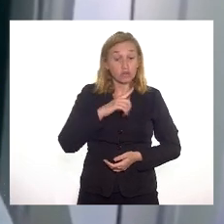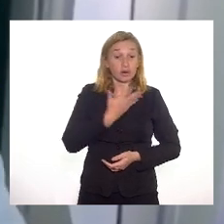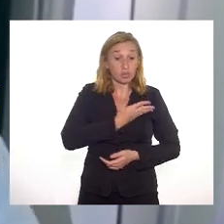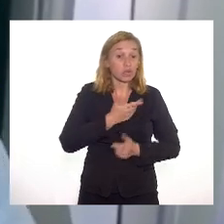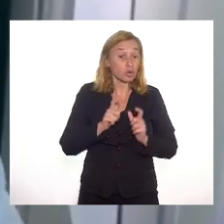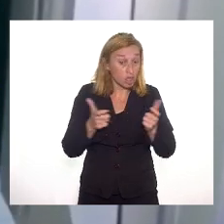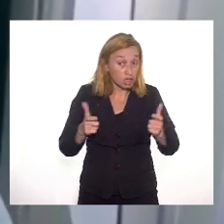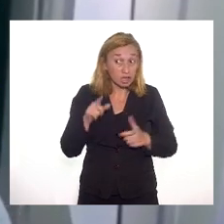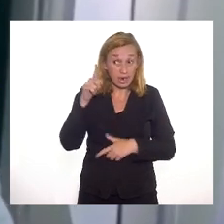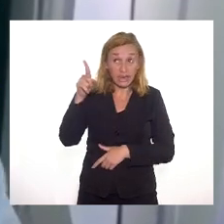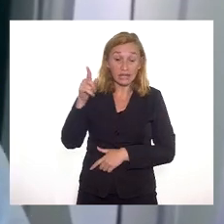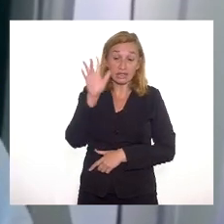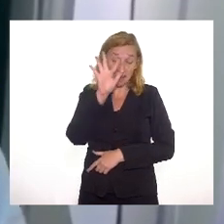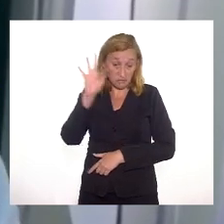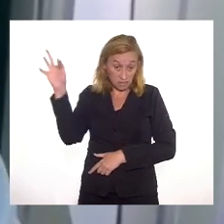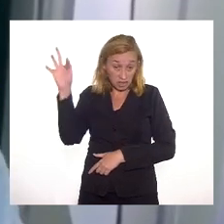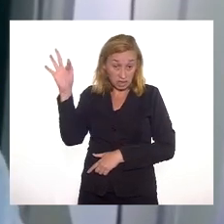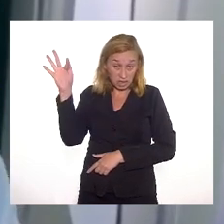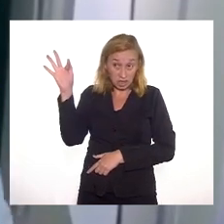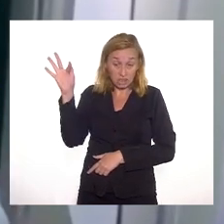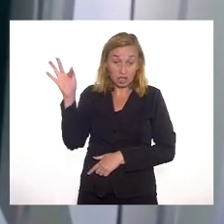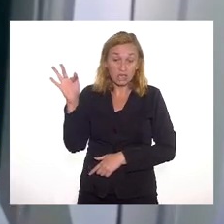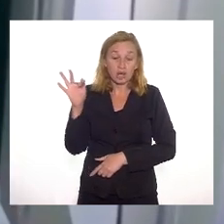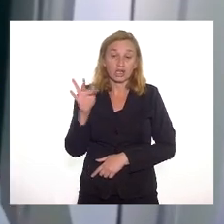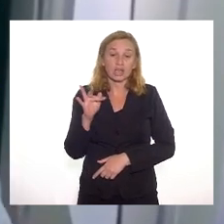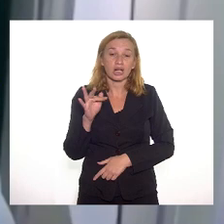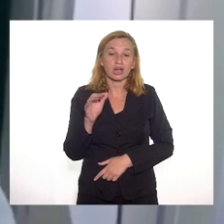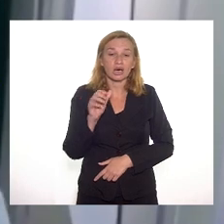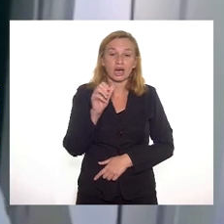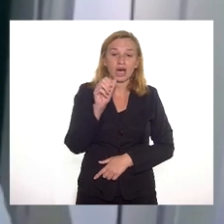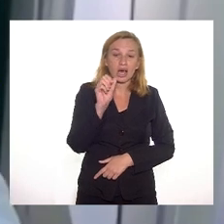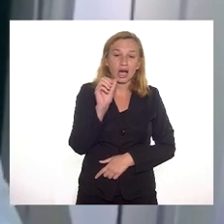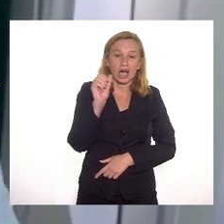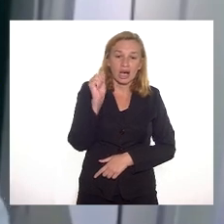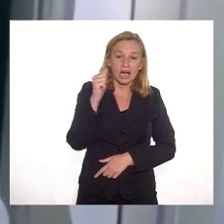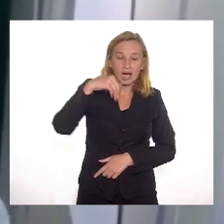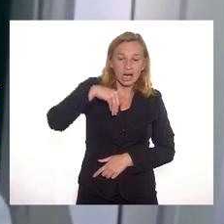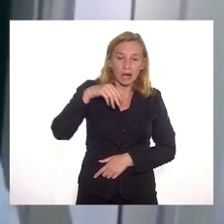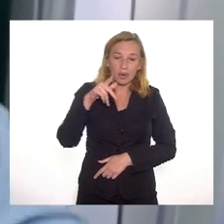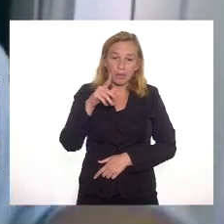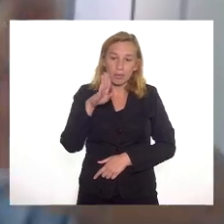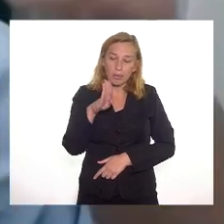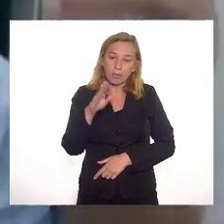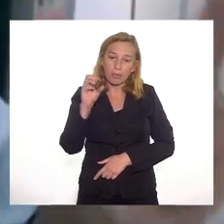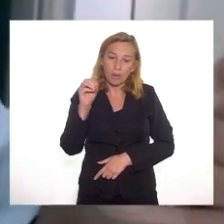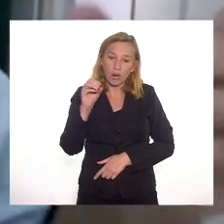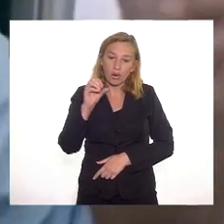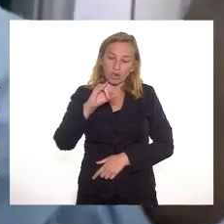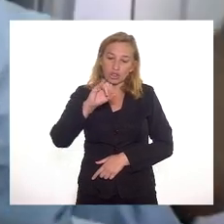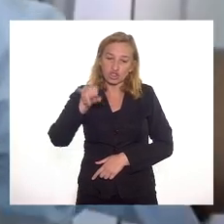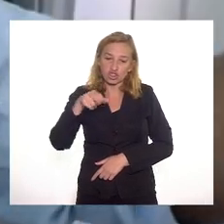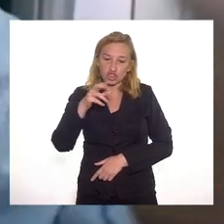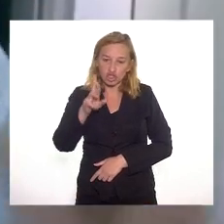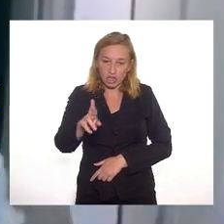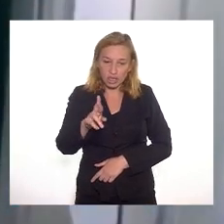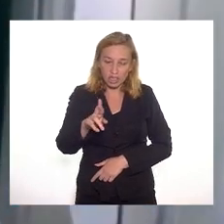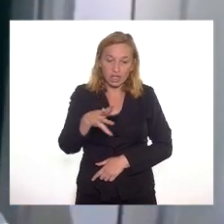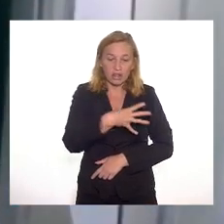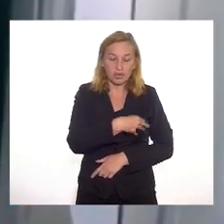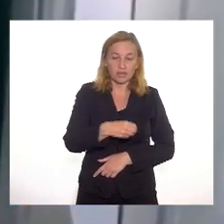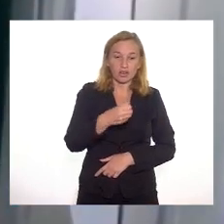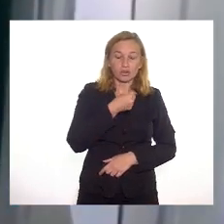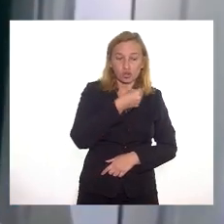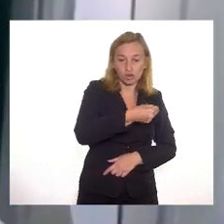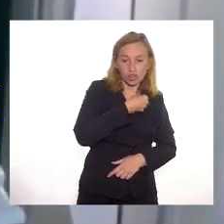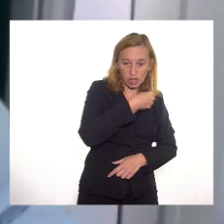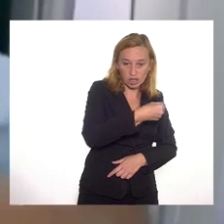fiz, deputado Luiz Paulo, ele era do Camboja, filho de um jornalista que foi assassinado pelo regime